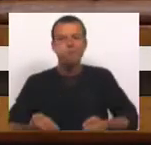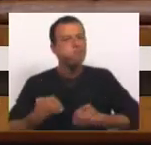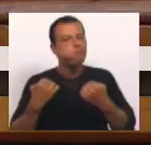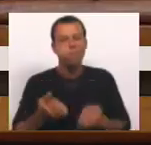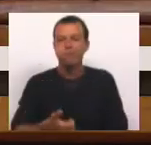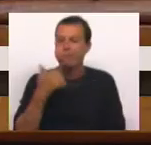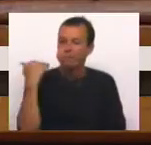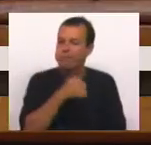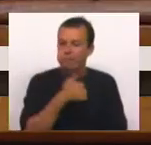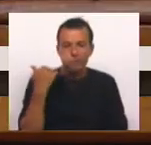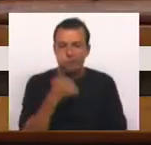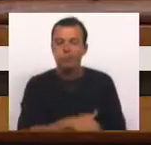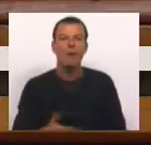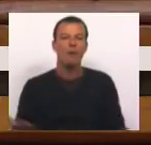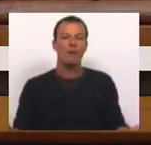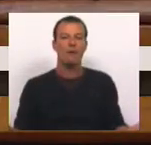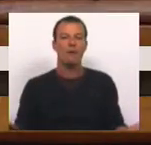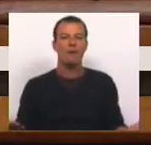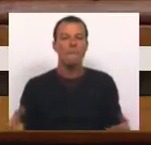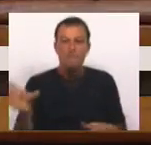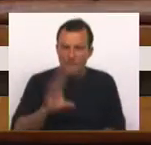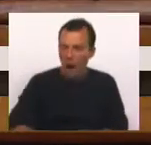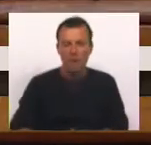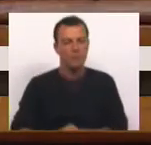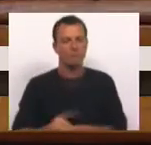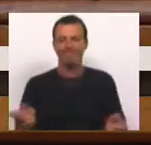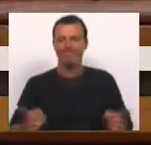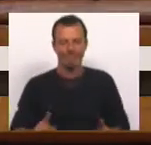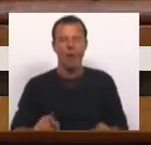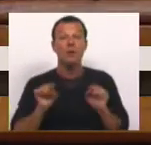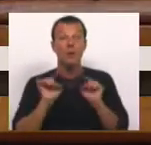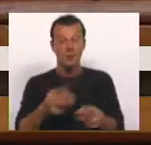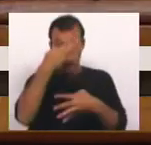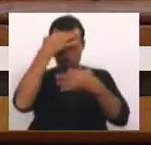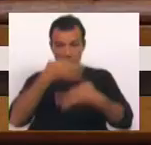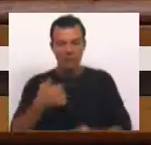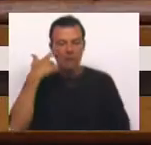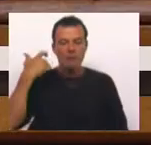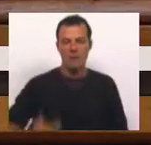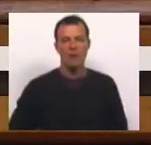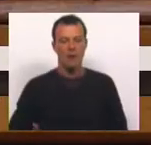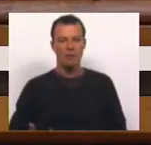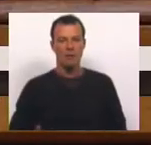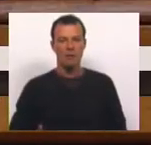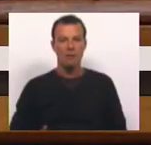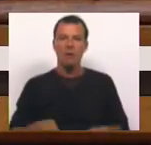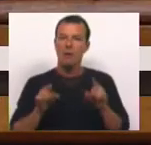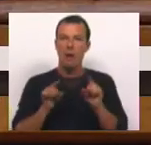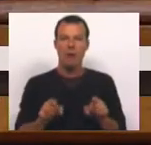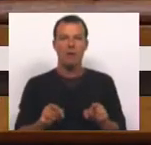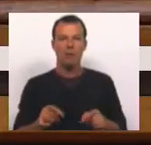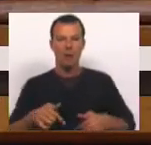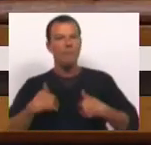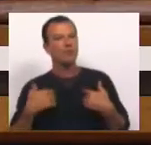única realidade que conhecerá até o final da sua vida. É de dignidade da pessoa humana, é de